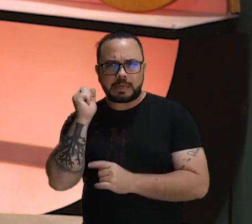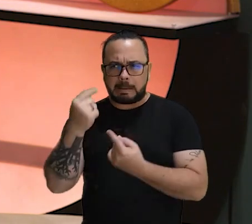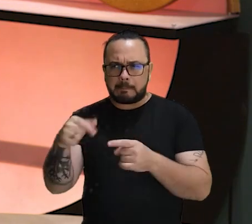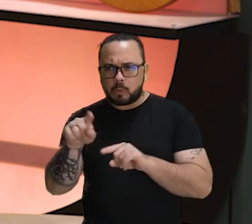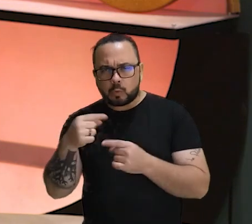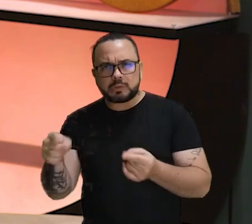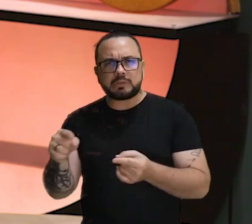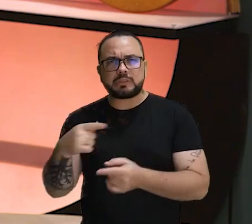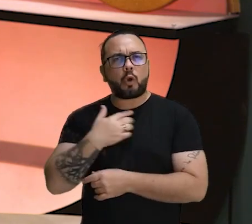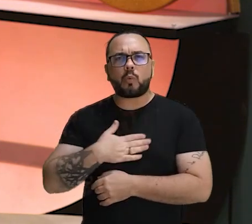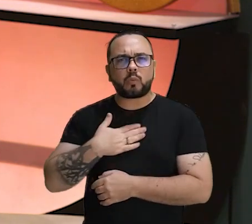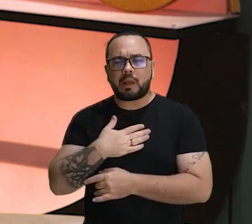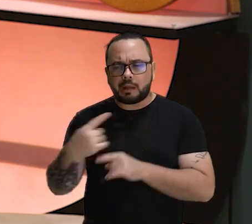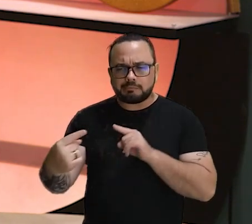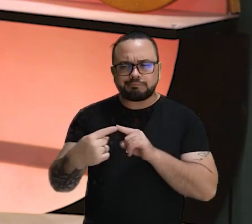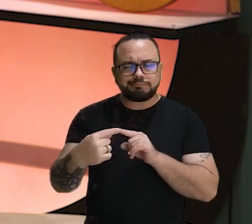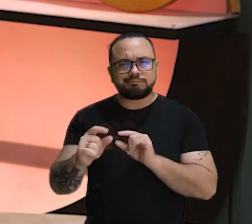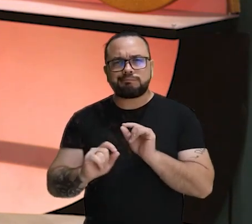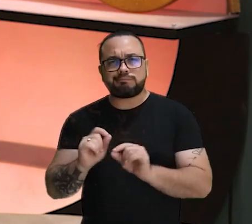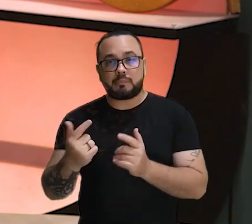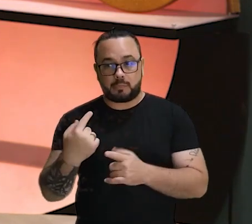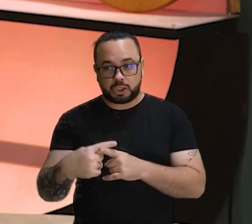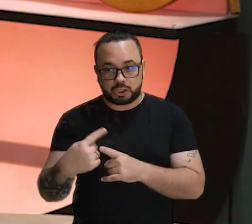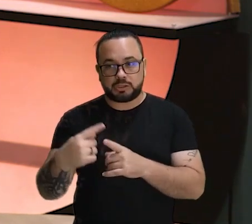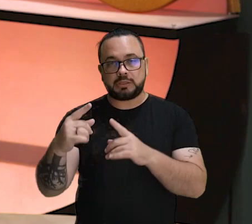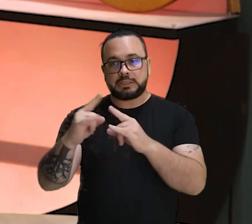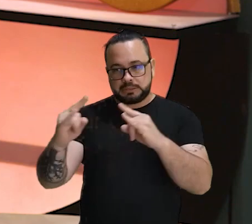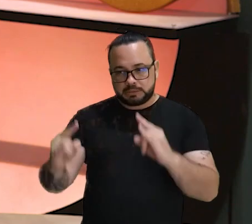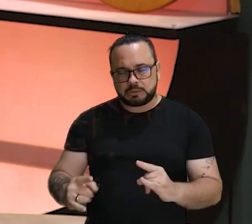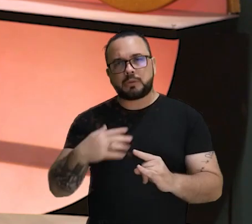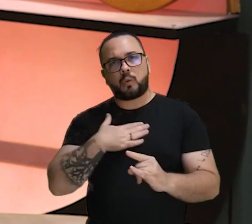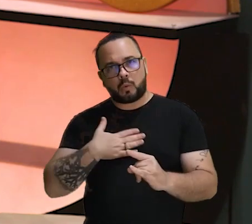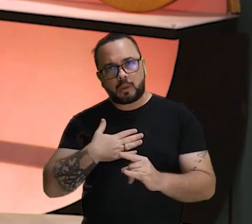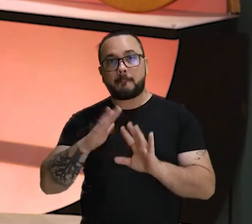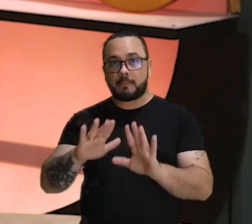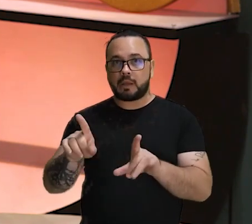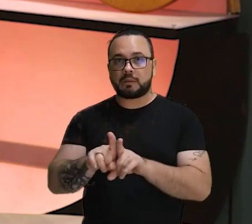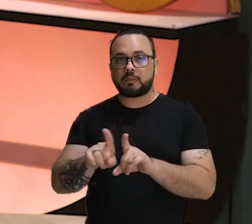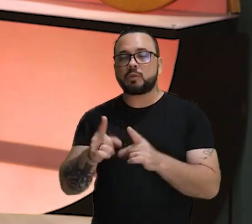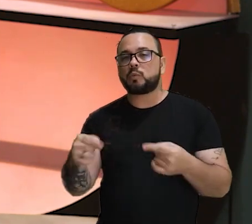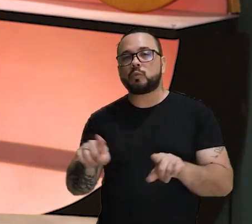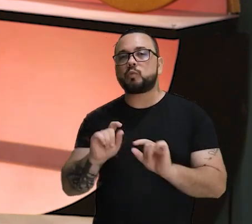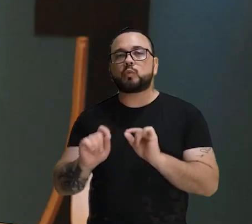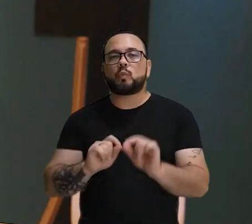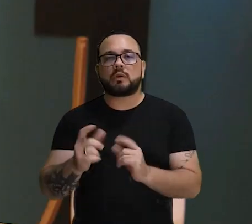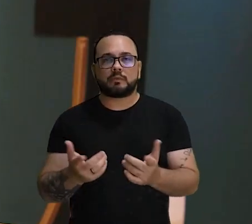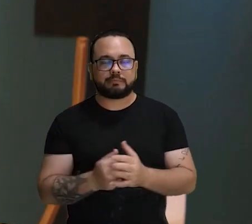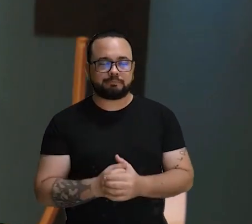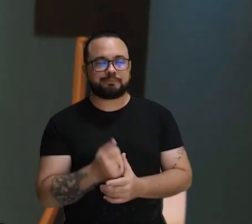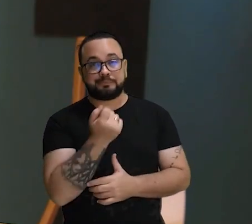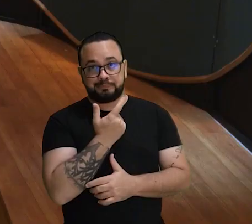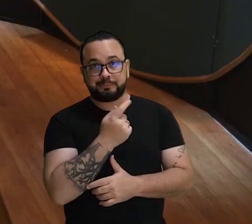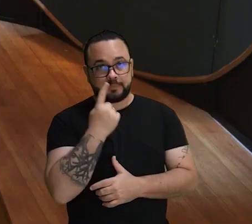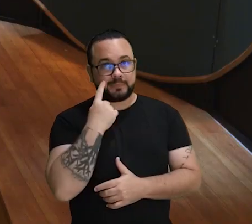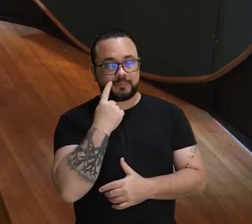nessa época, assim, de música? Porque tinha a coisa do circo, mas fora o circo você ouvia o quê? Era muito engraçado, porque eu